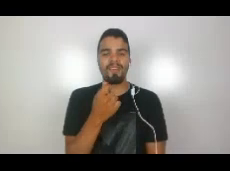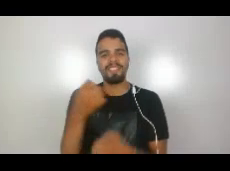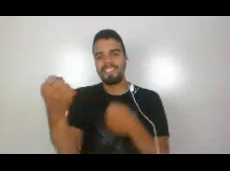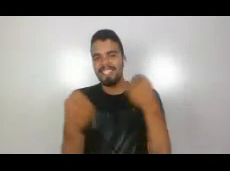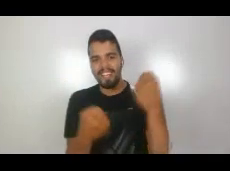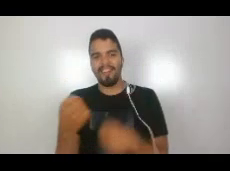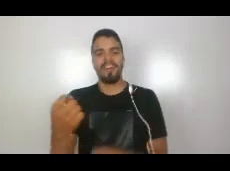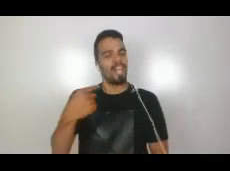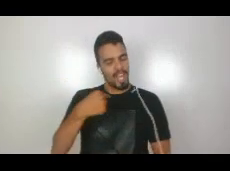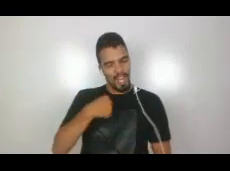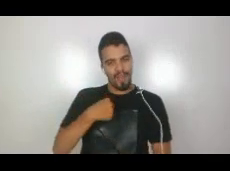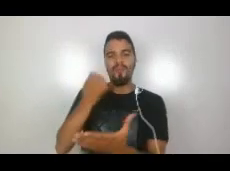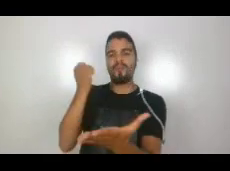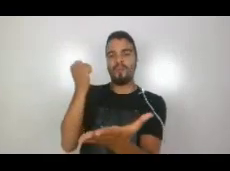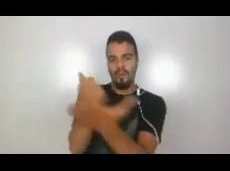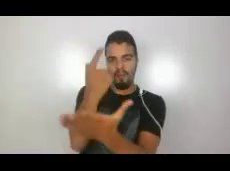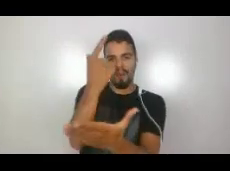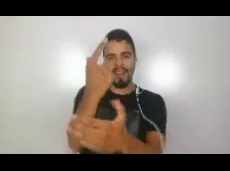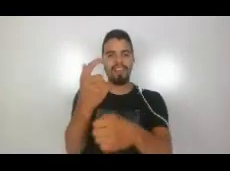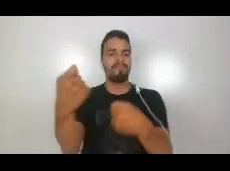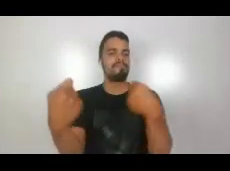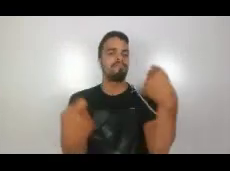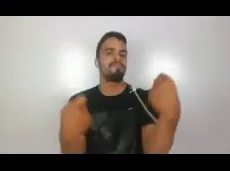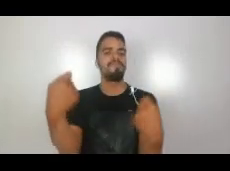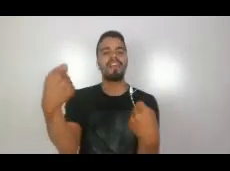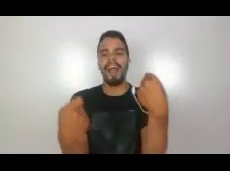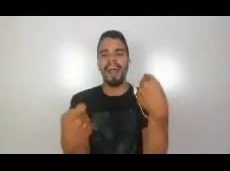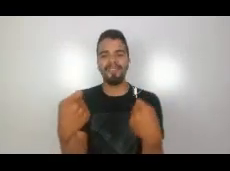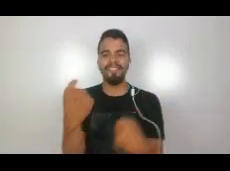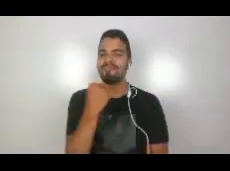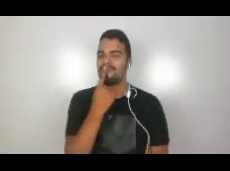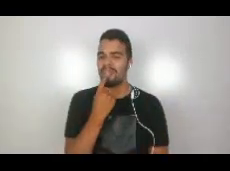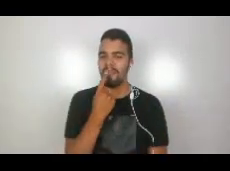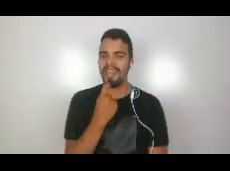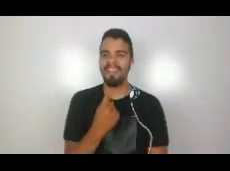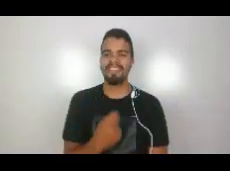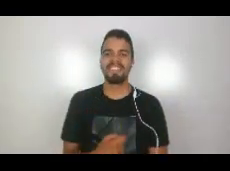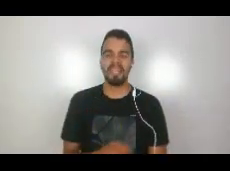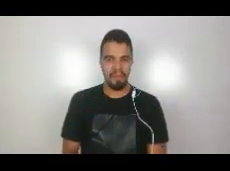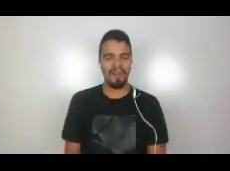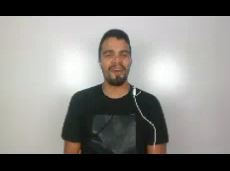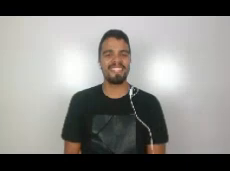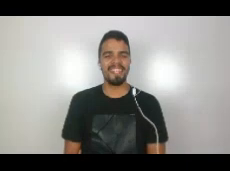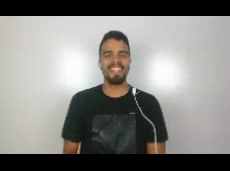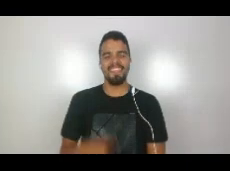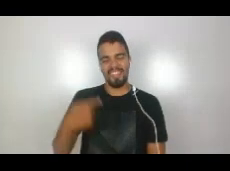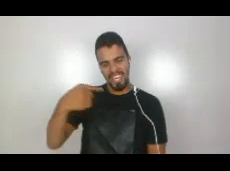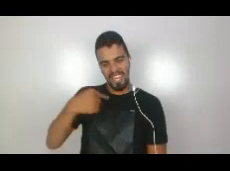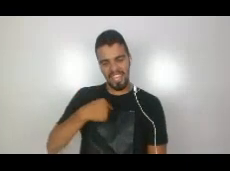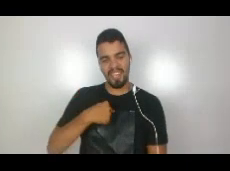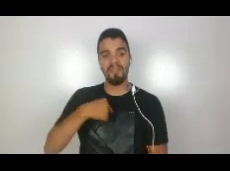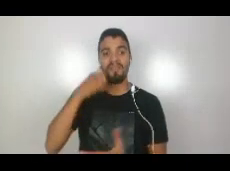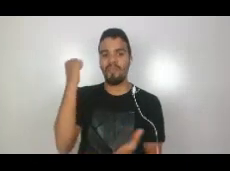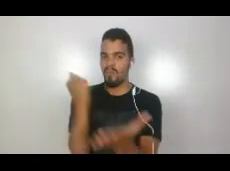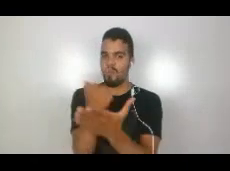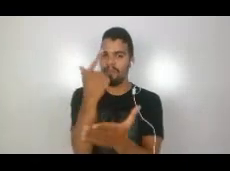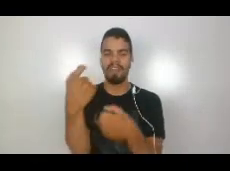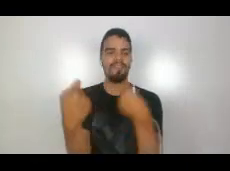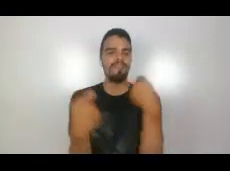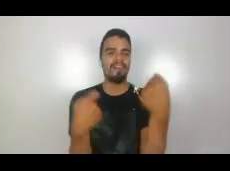Mas pode ser esse aqui, ó. Eu comprei um carro vermelho. Também pode, né?